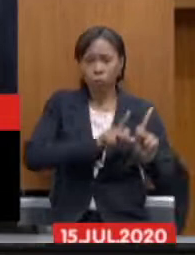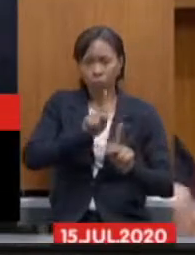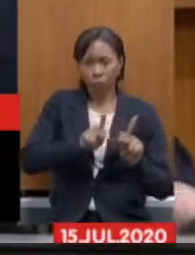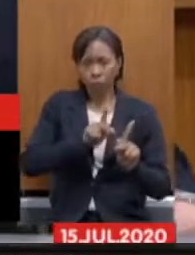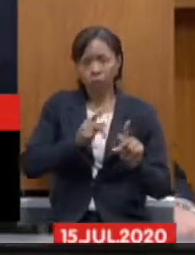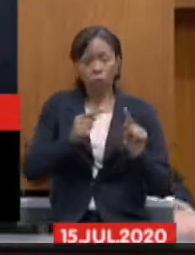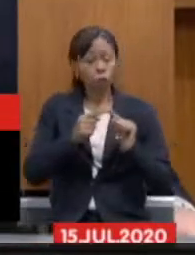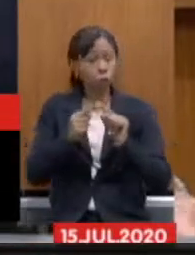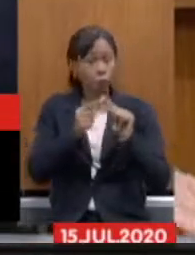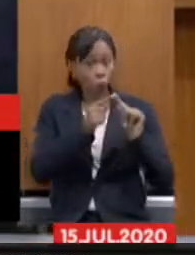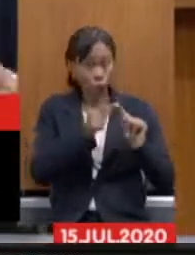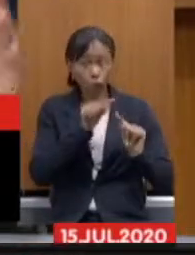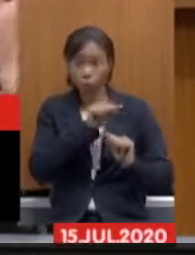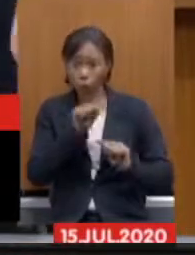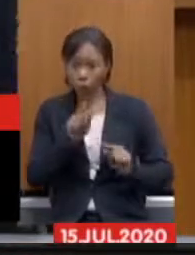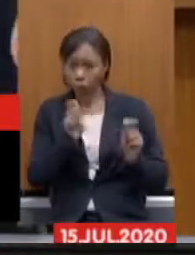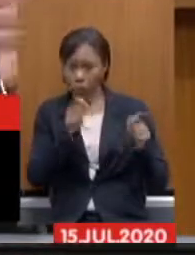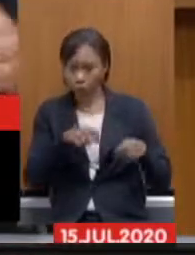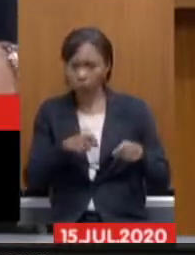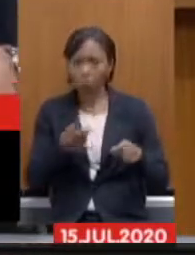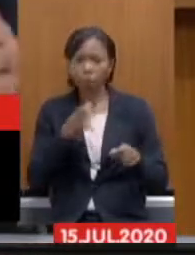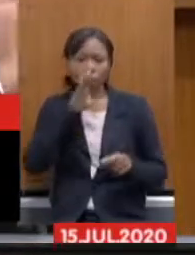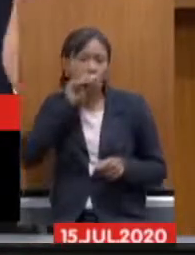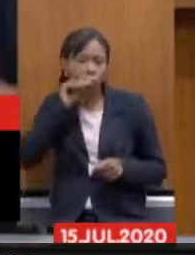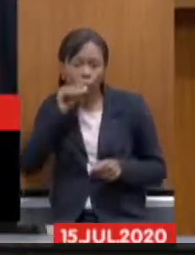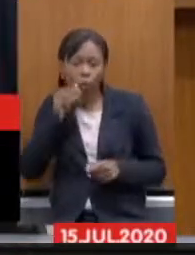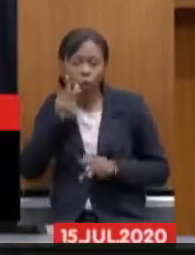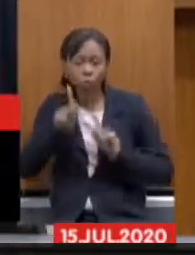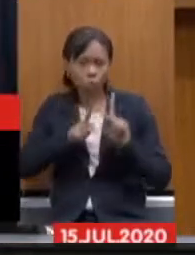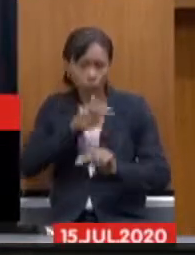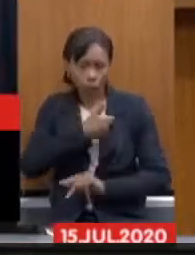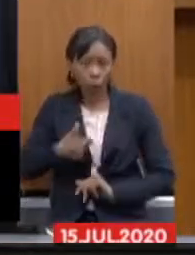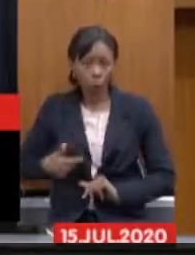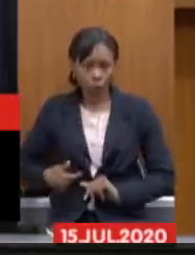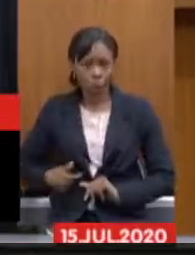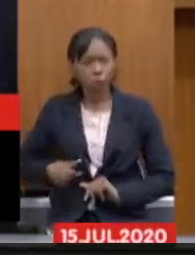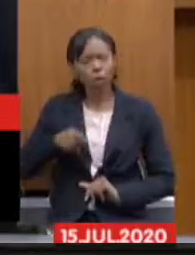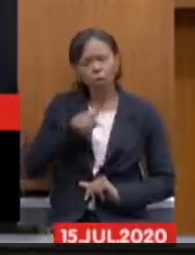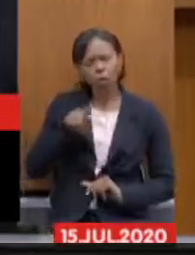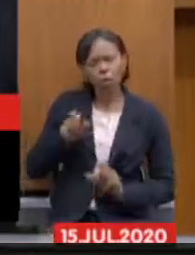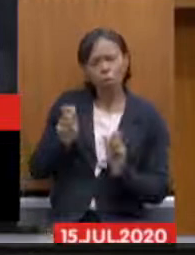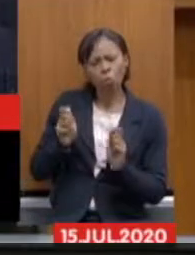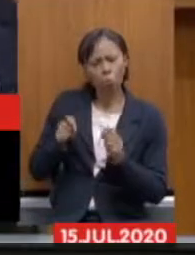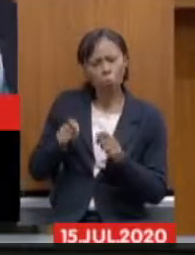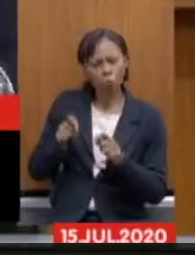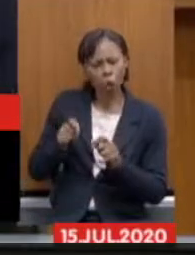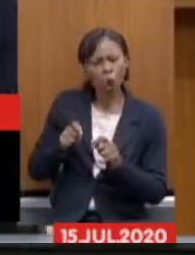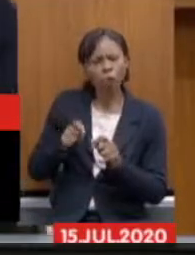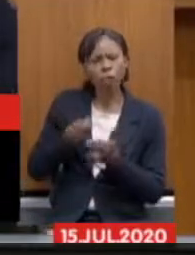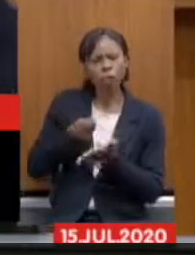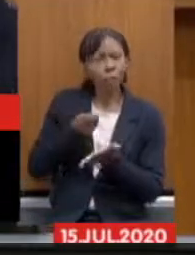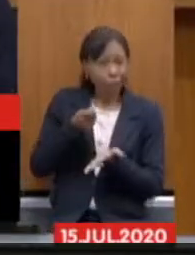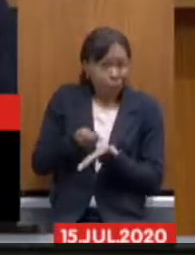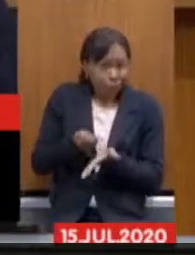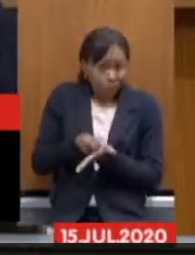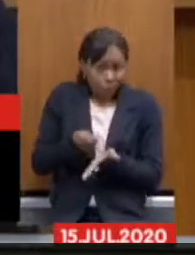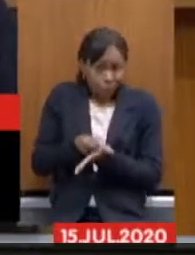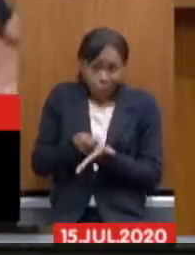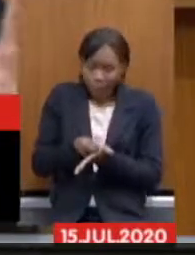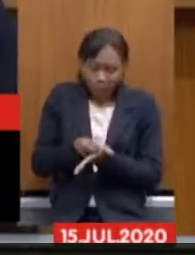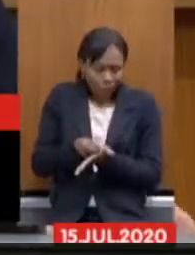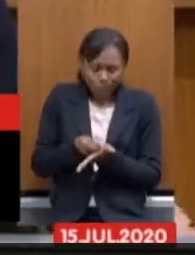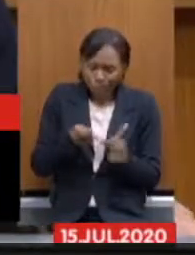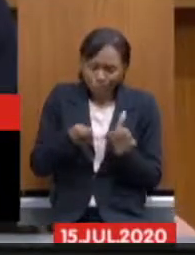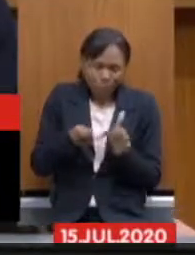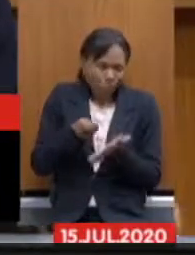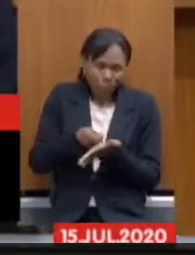acordo com suas possibilidades servidores públicos estão apresentando aqui que de acordo com as suas possibilidades aquilo que você quer cobrar dele não é